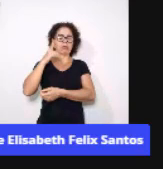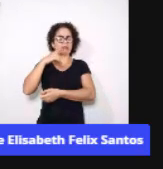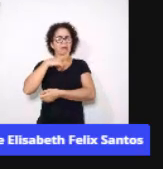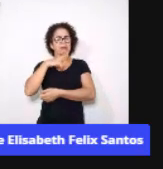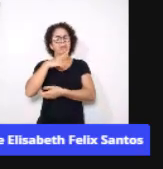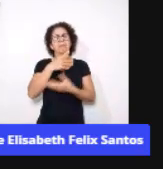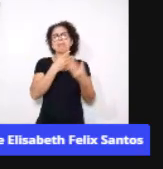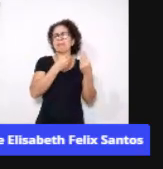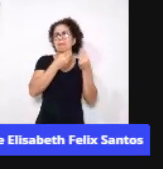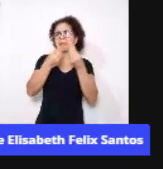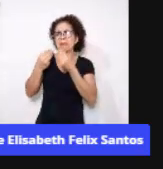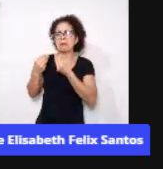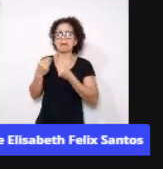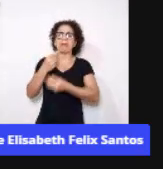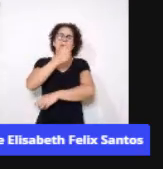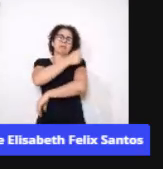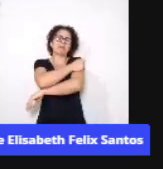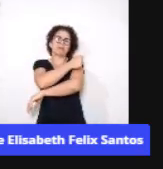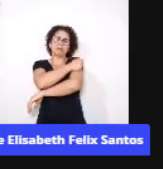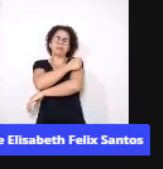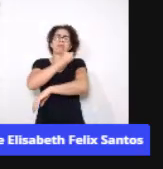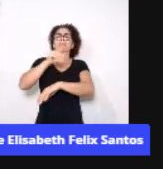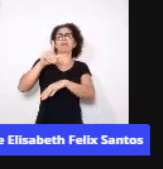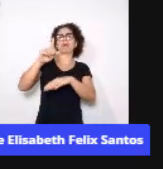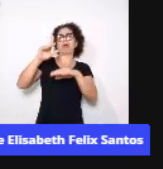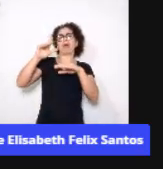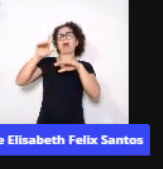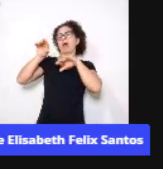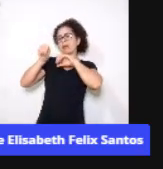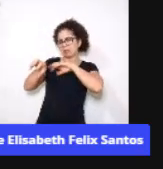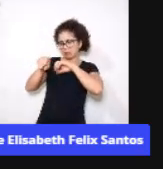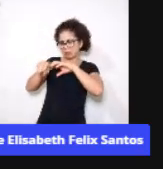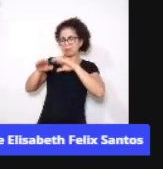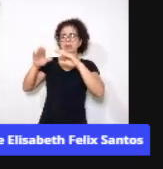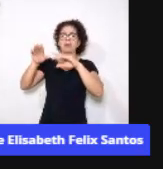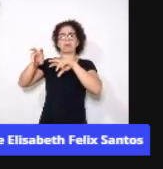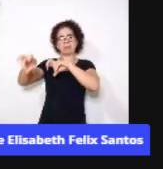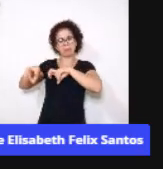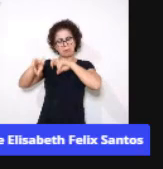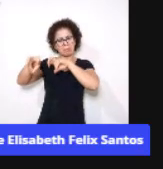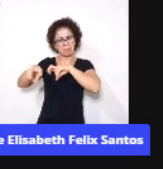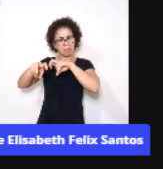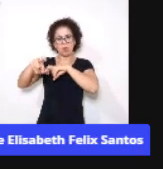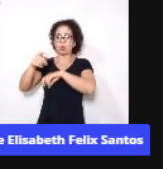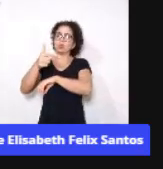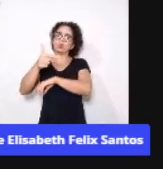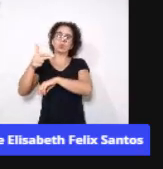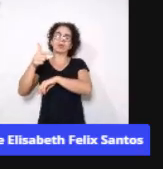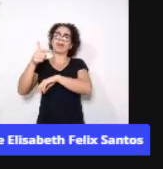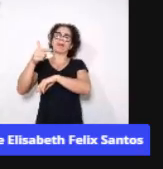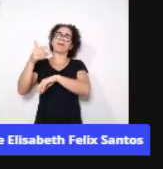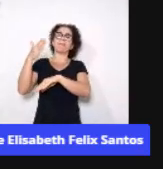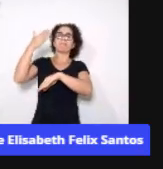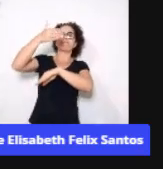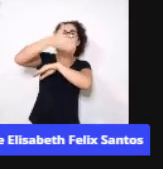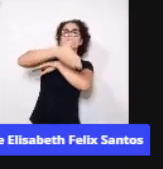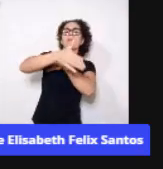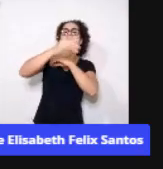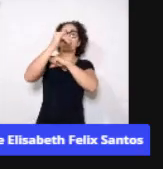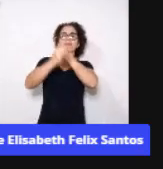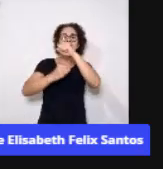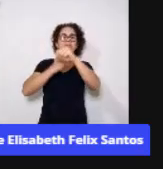campo, ora não têm acesso à internet, né? Nem à televisão.